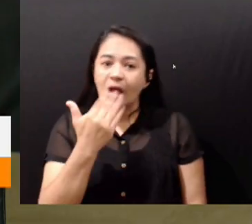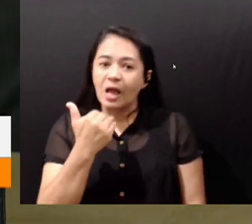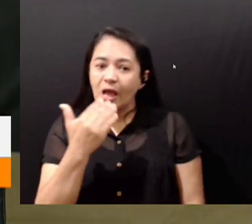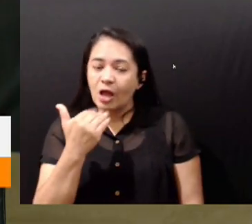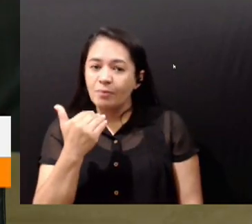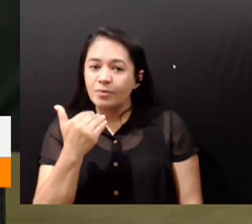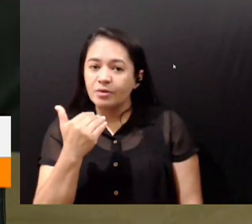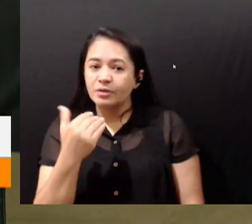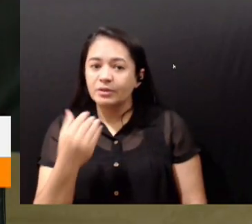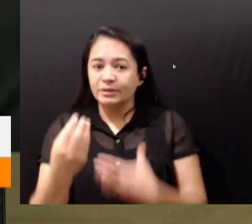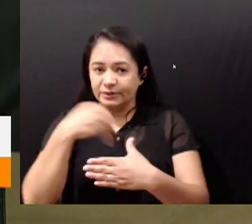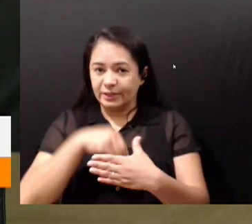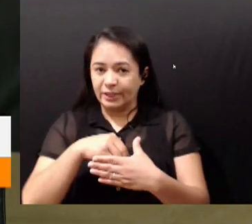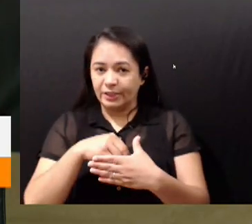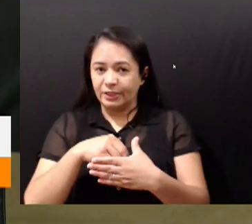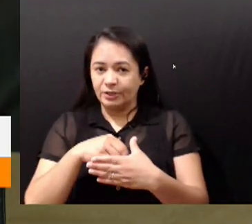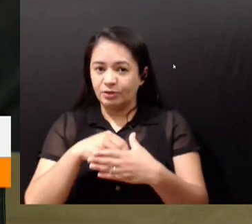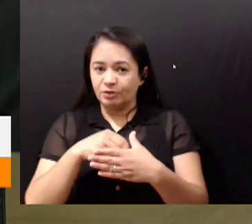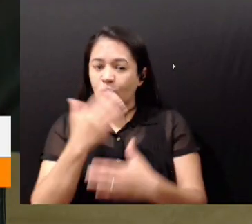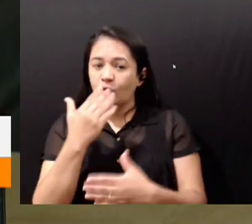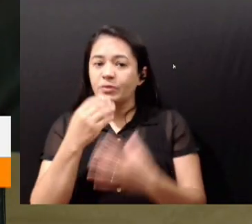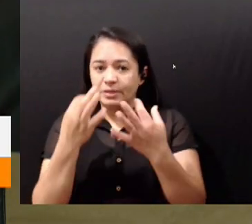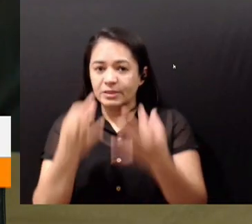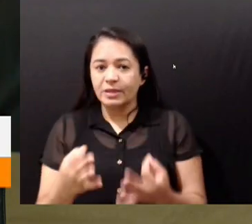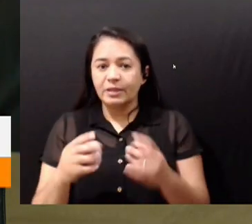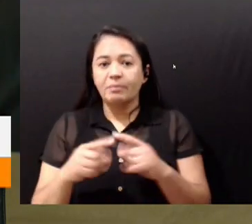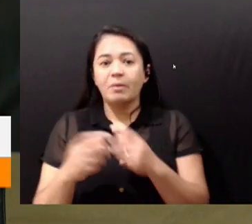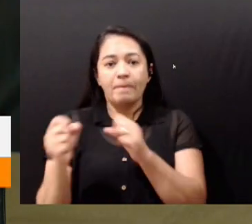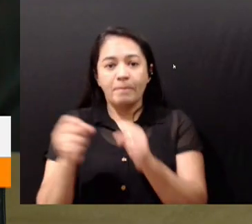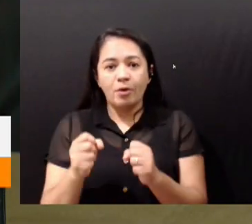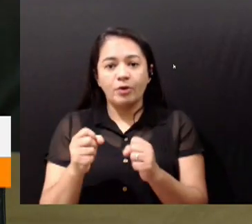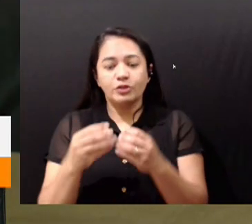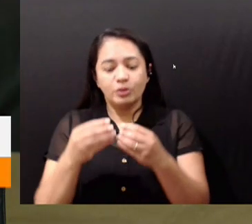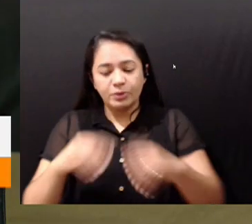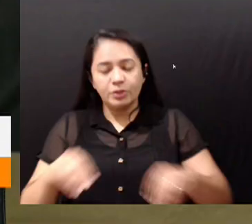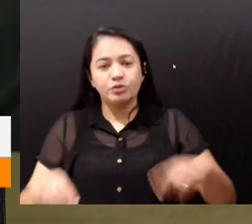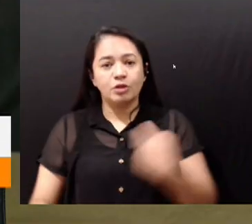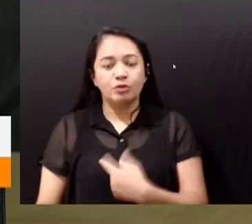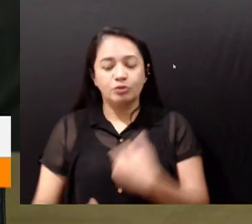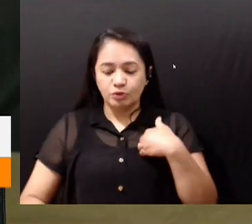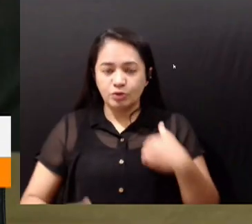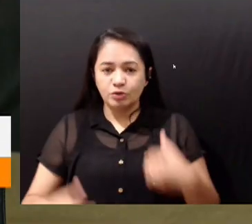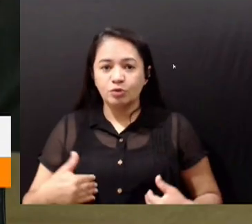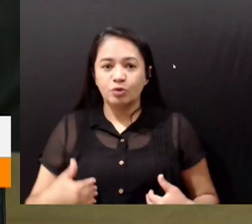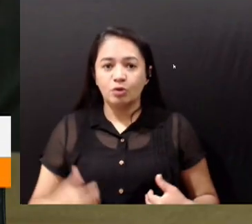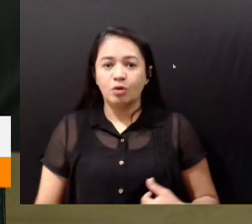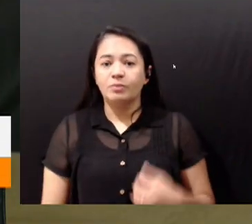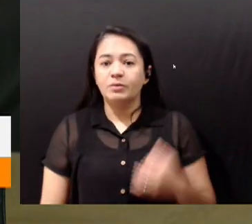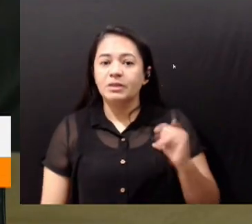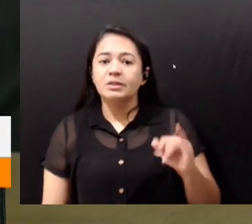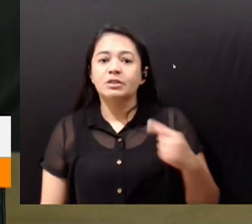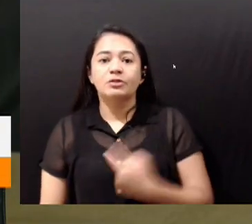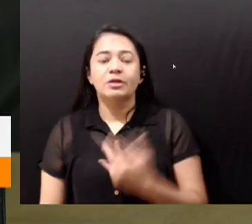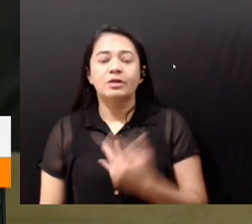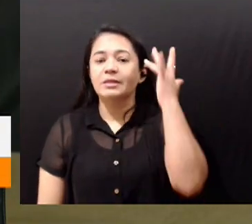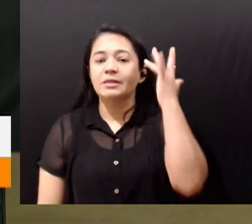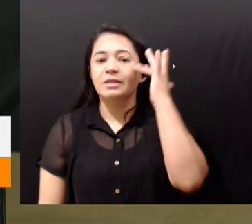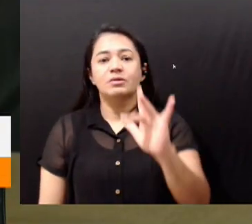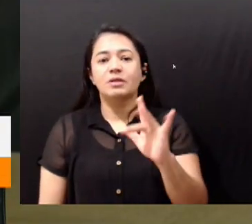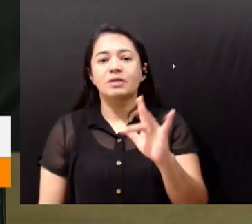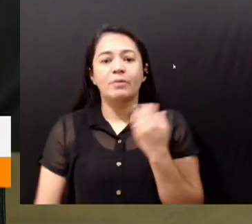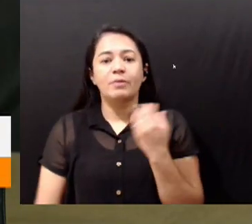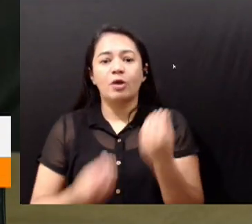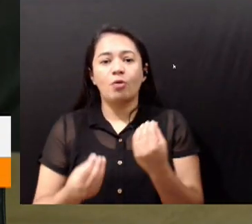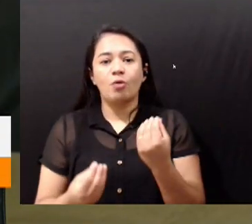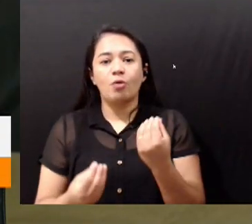da dieta, pode estar fazendo mal para o nosso corpo se a gente não souber como está funcionando o nosso